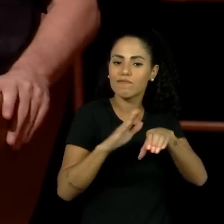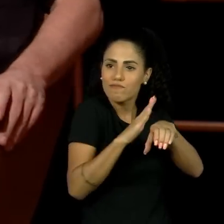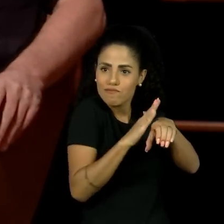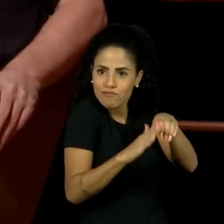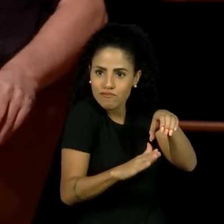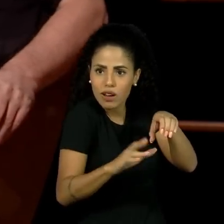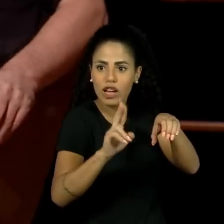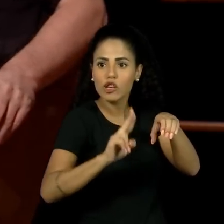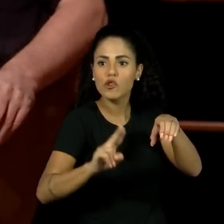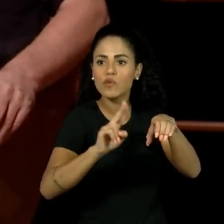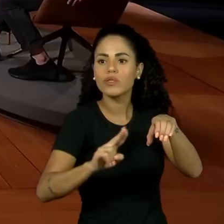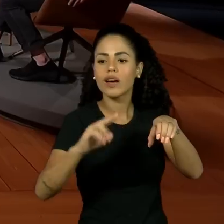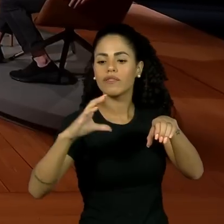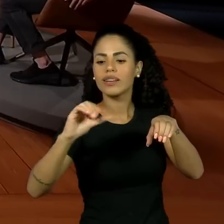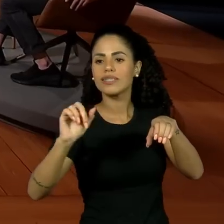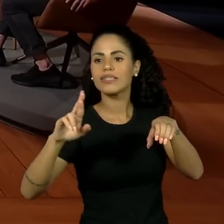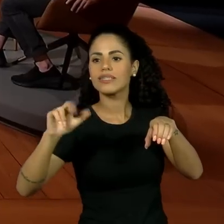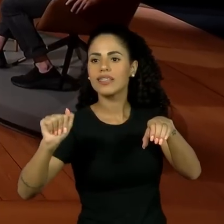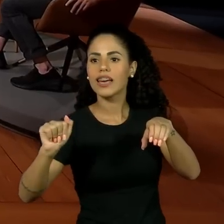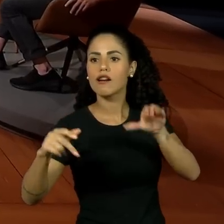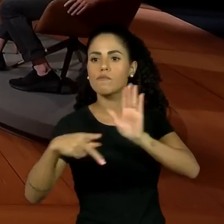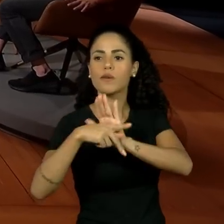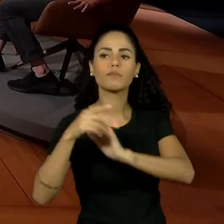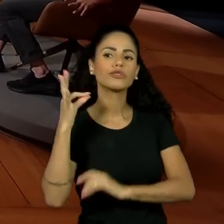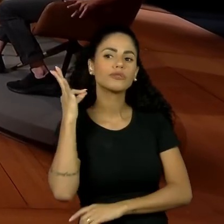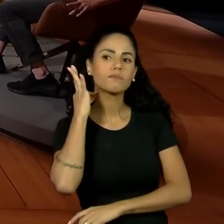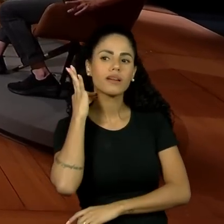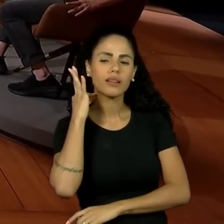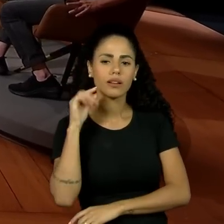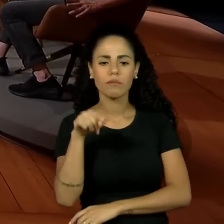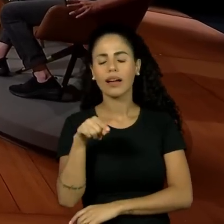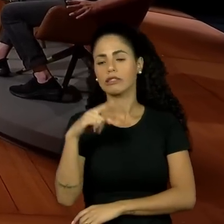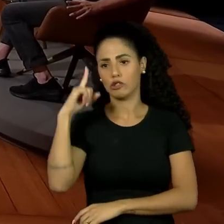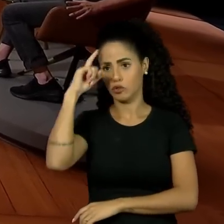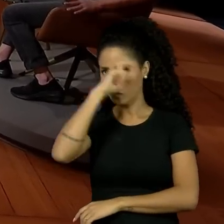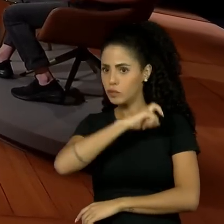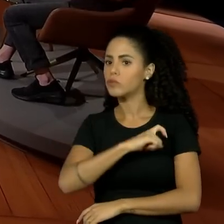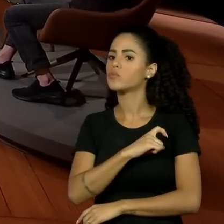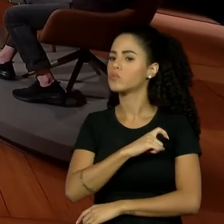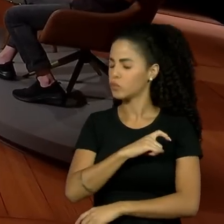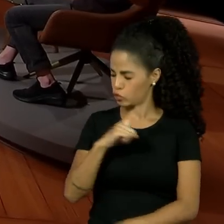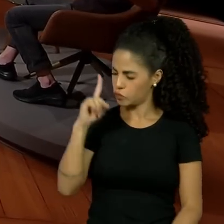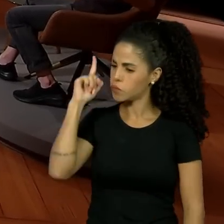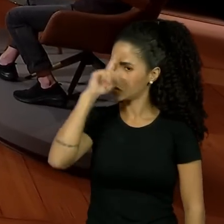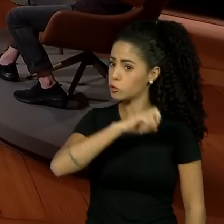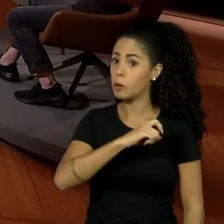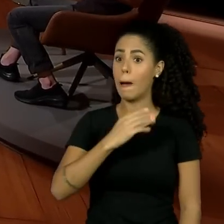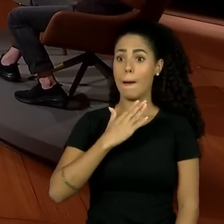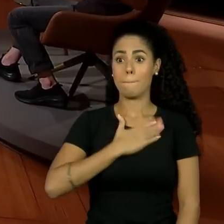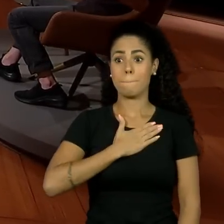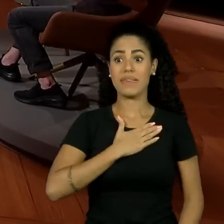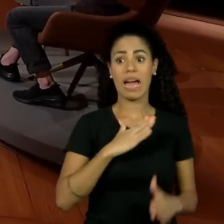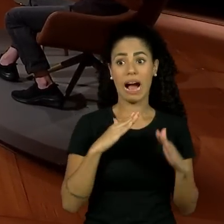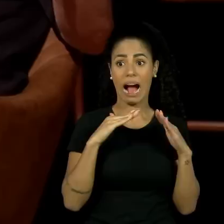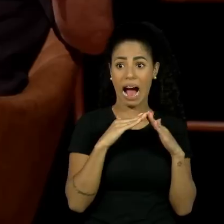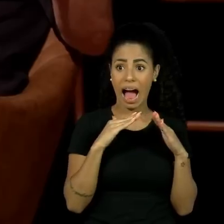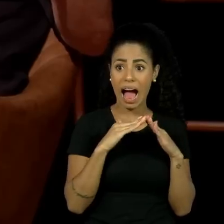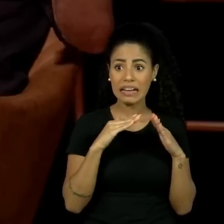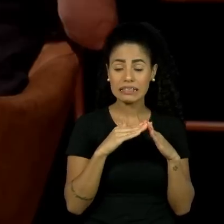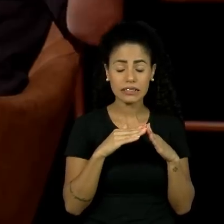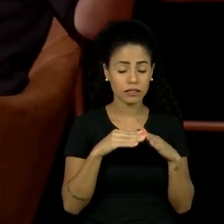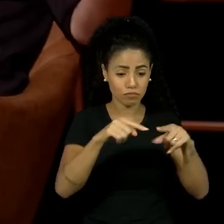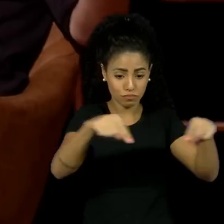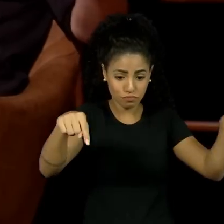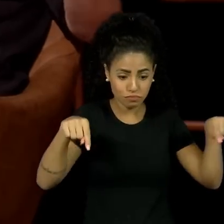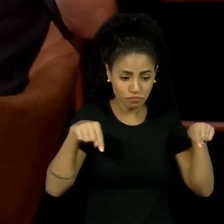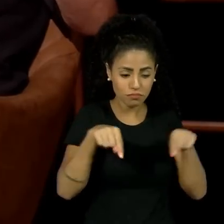fiquei apaixonado. É bem difícil, é uma coisa assim, meu apartamento, e eu não tinha estúdio na época,